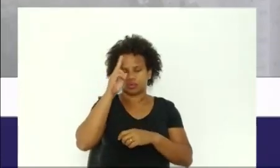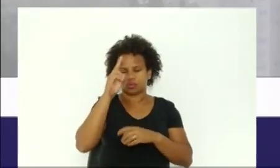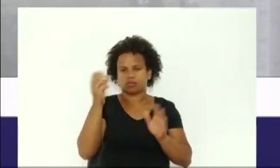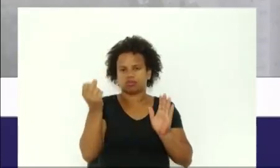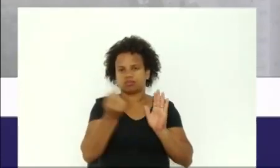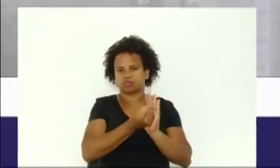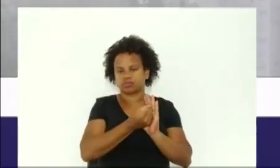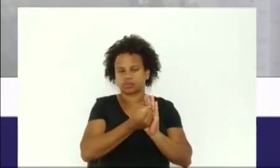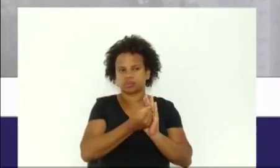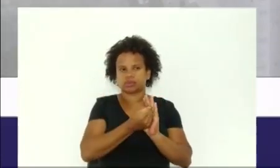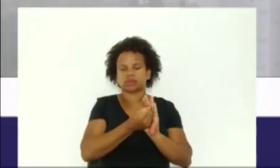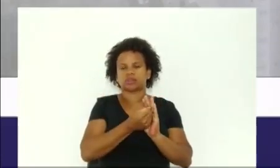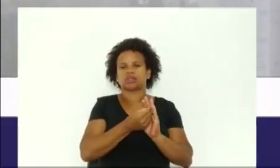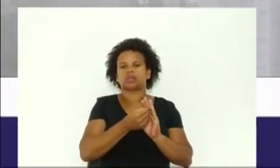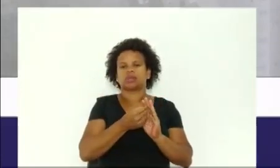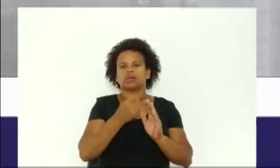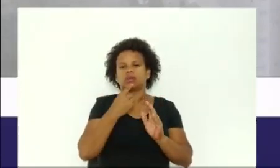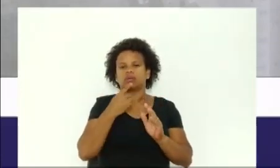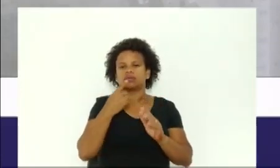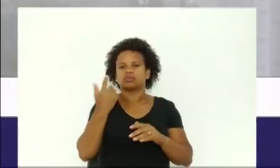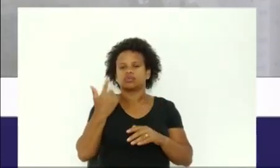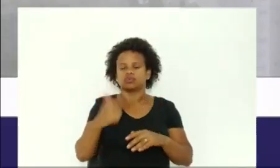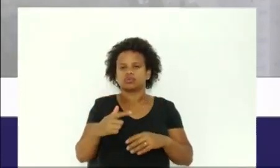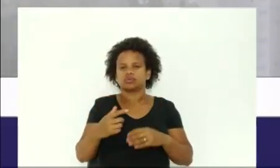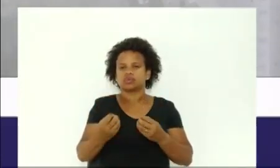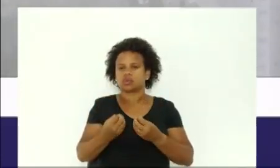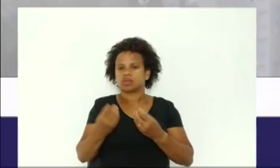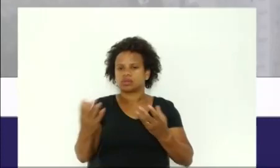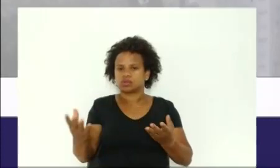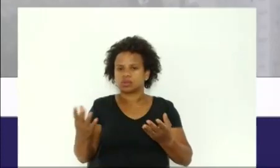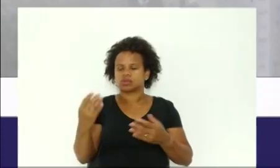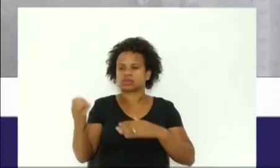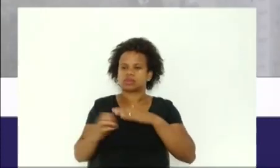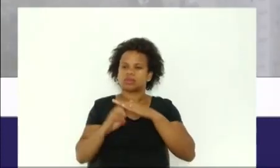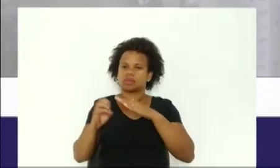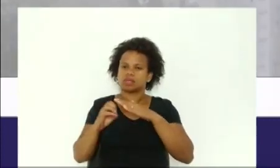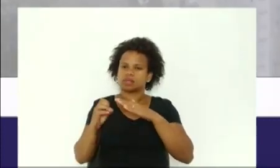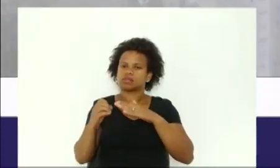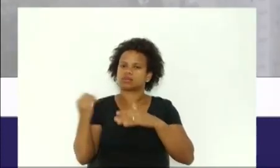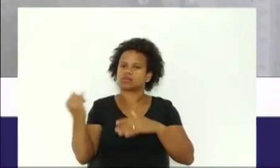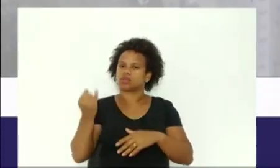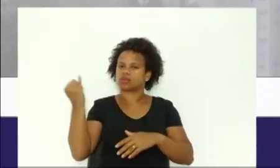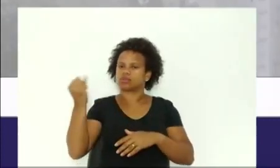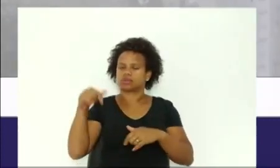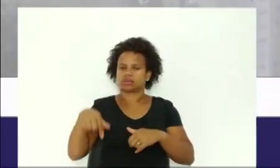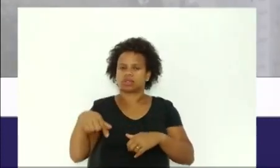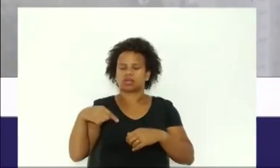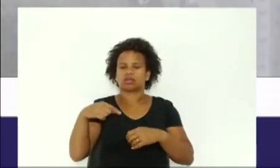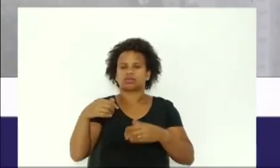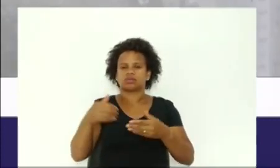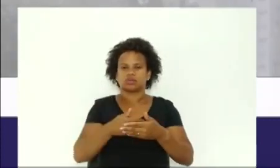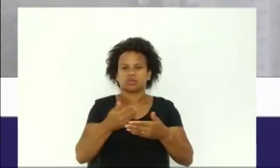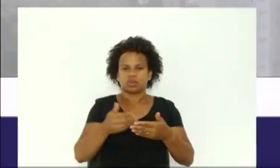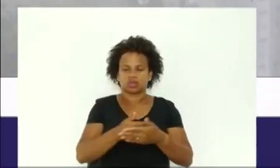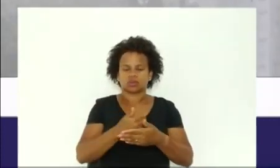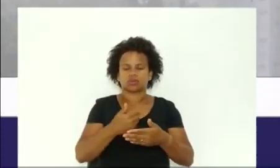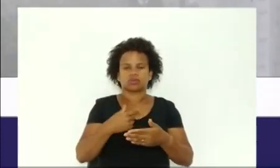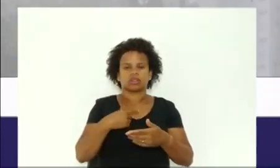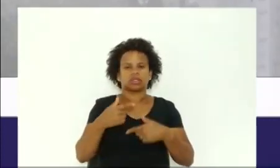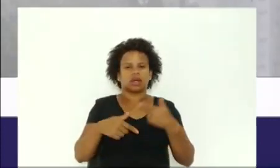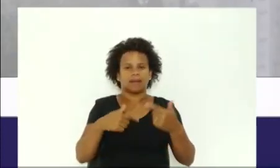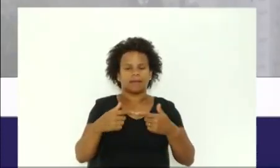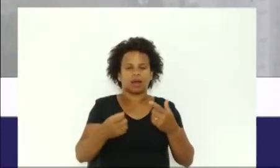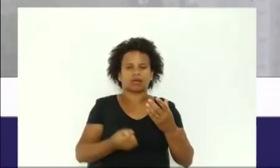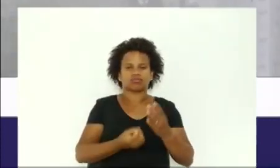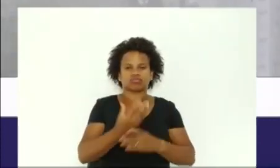reforçando, ratificando doações para importantes empresas de Botucatu, que estão gerando emprego, renda